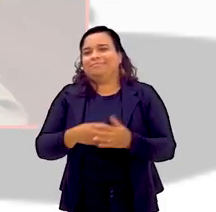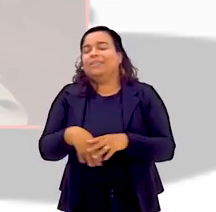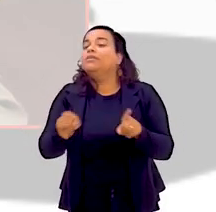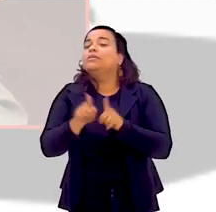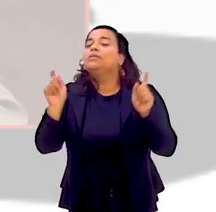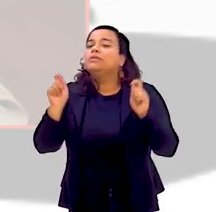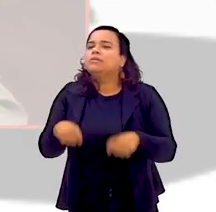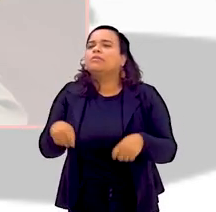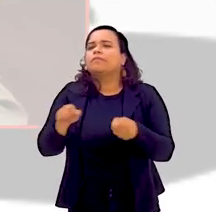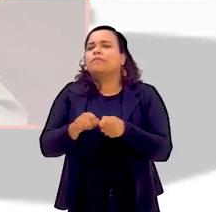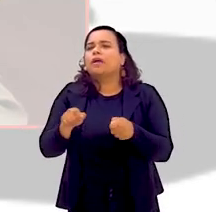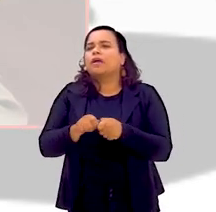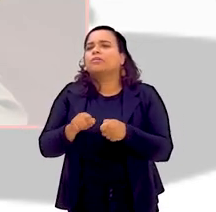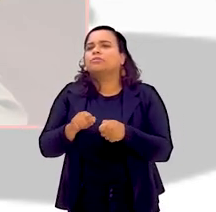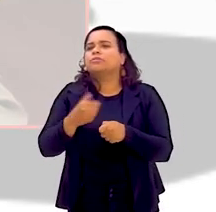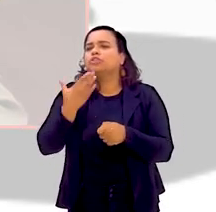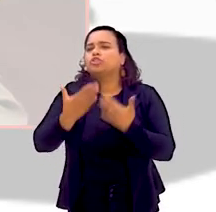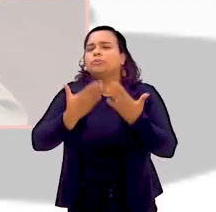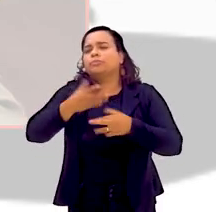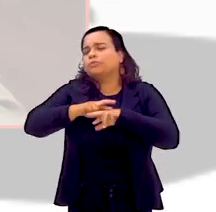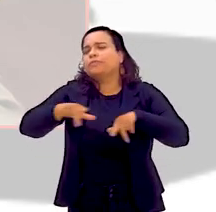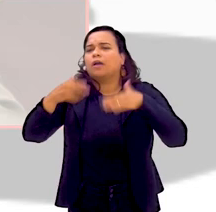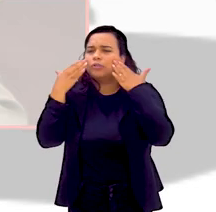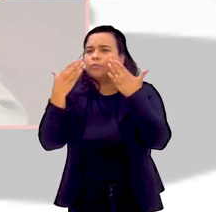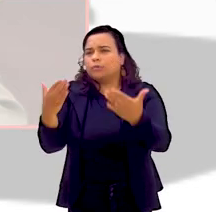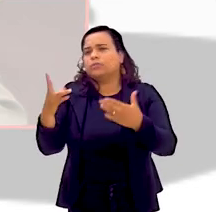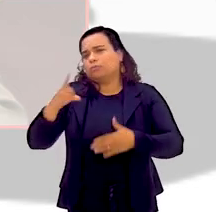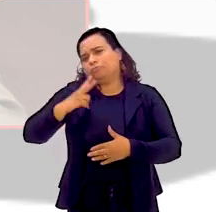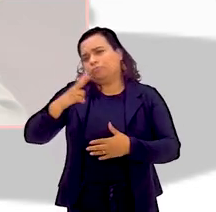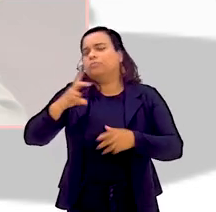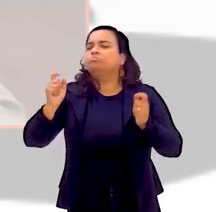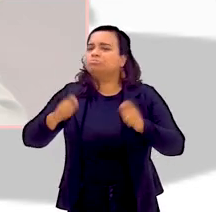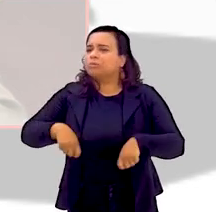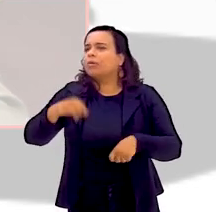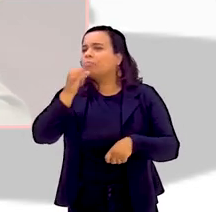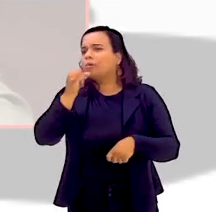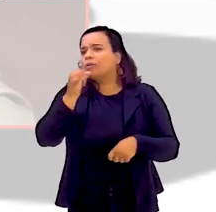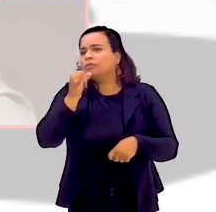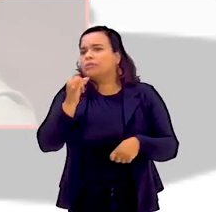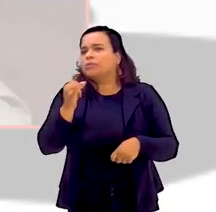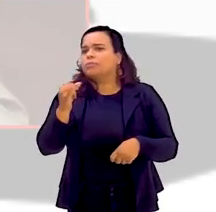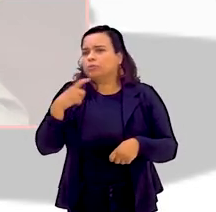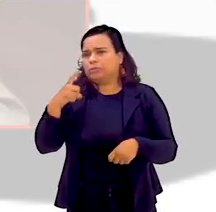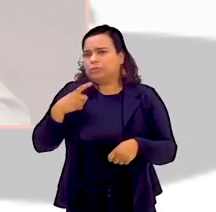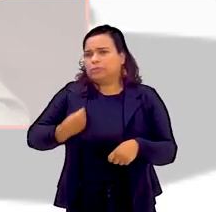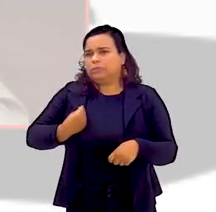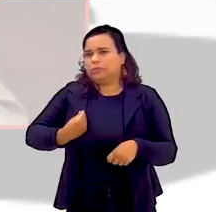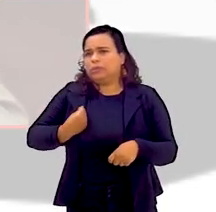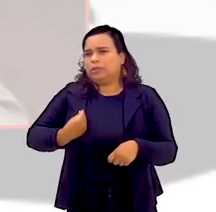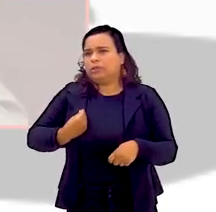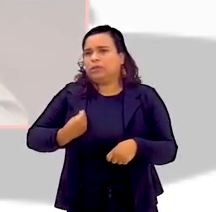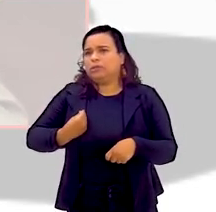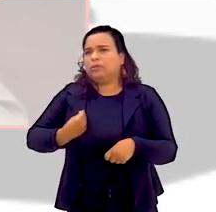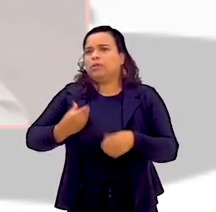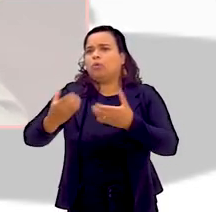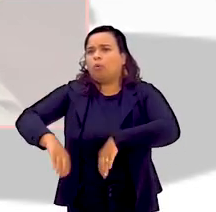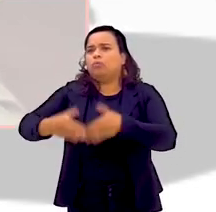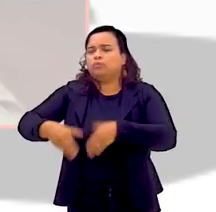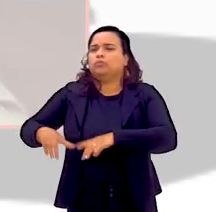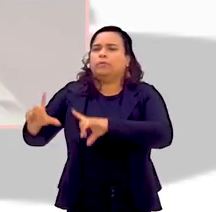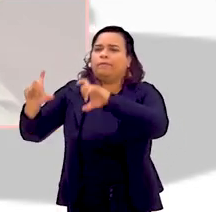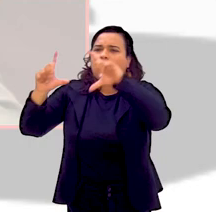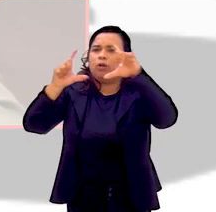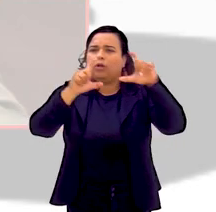Podem também ser feitos outros tipos de exposição por demanda privada. Por exemplo, existe agora uma demanda de um concurso de